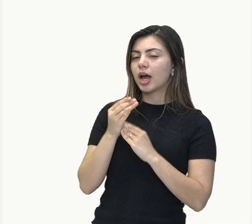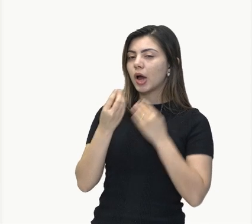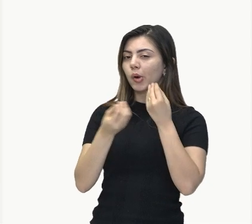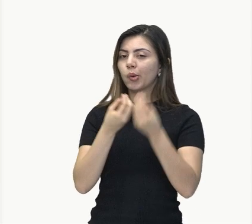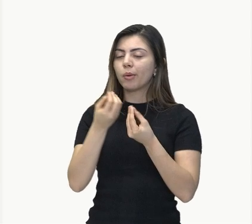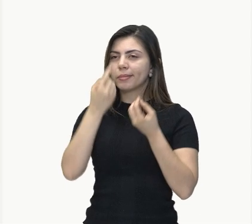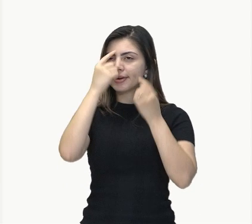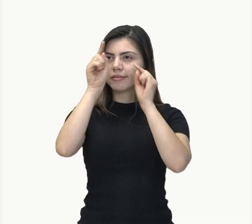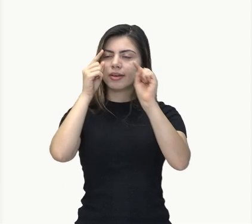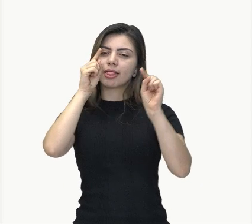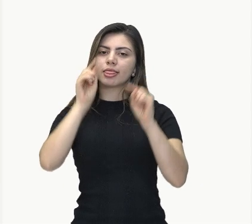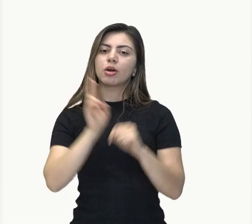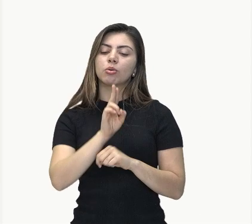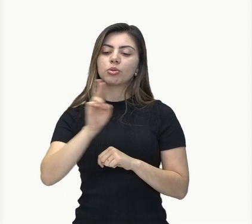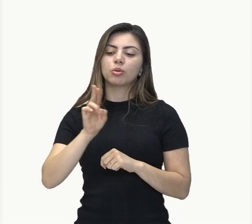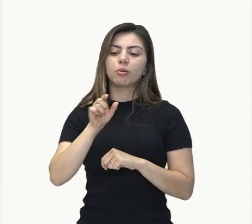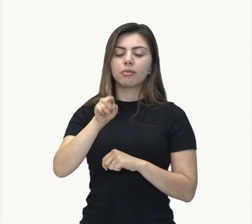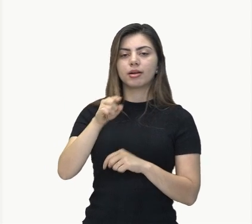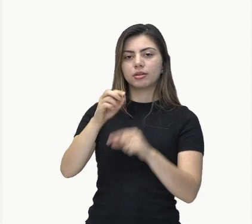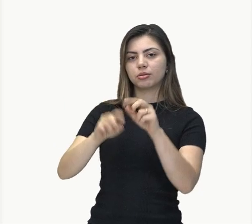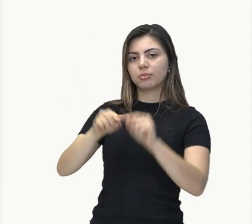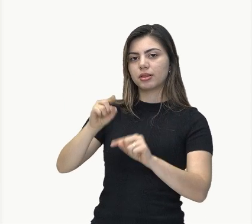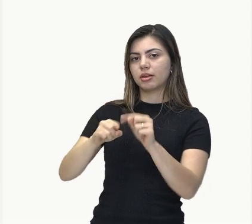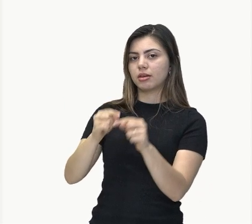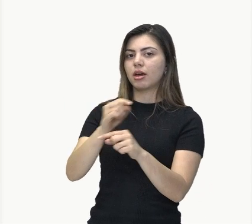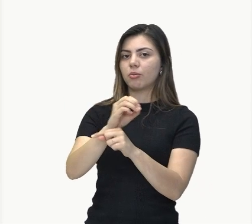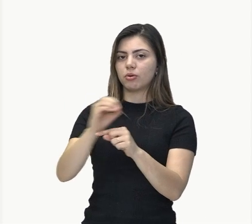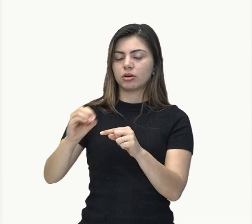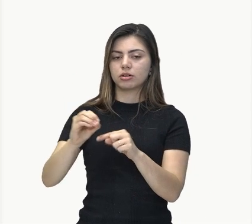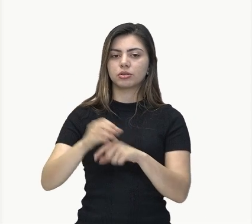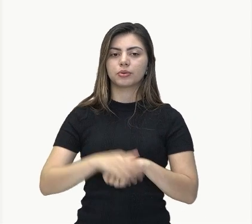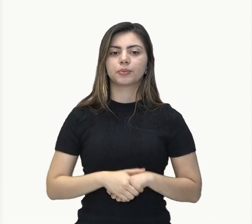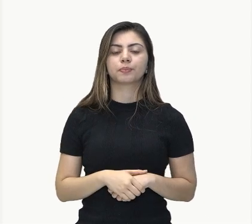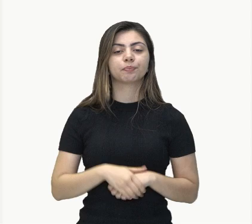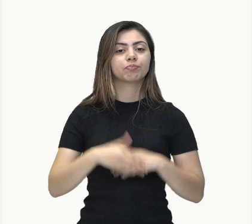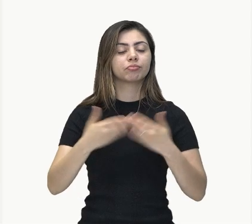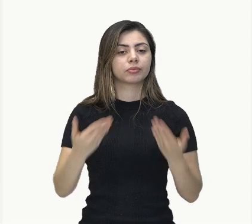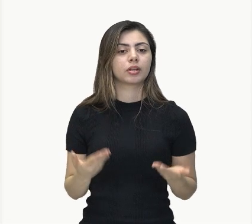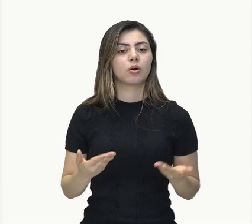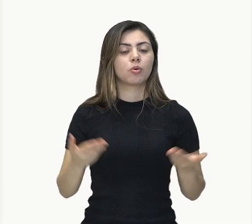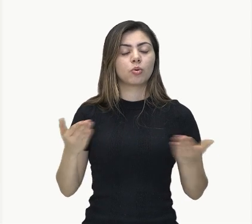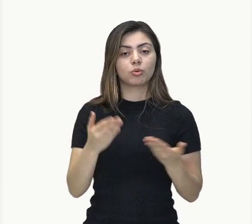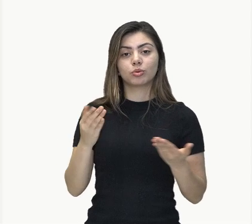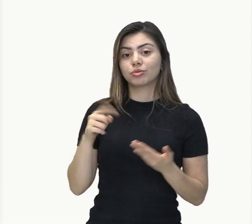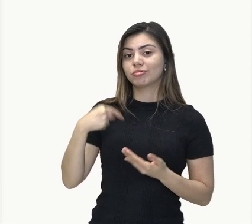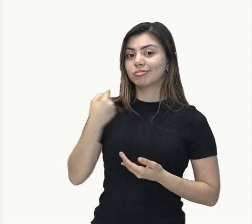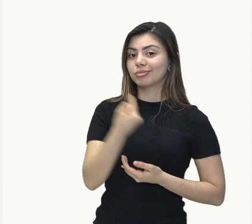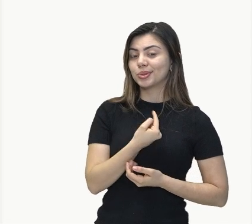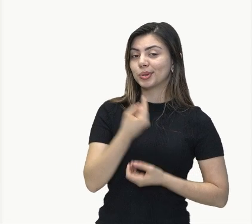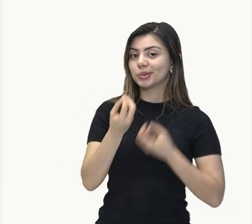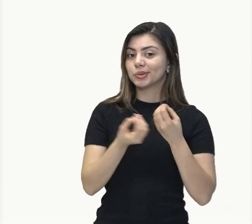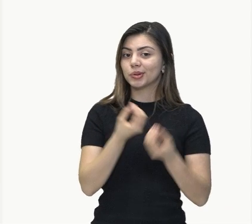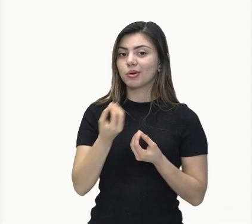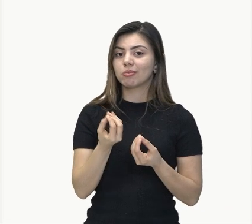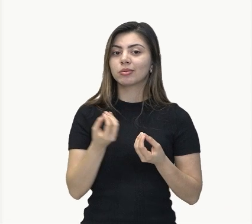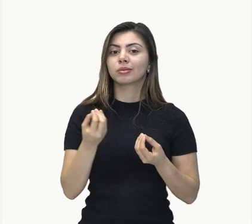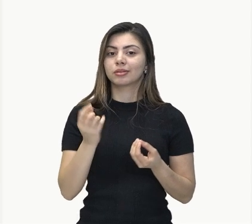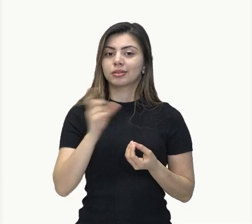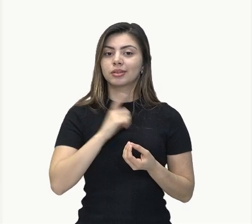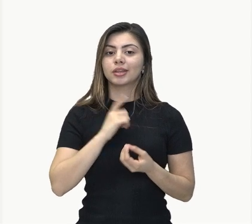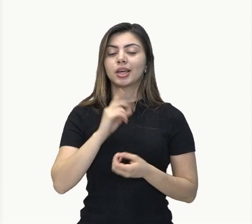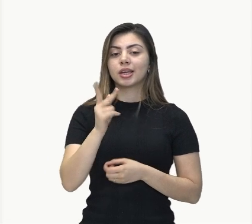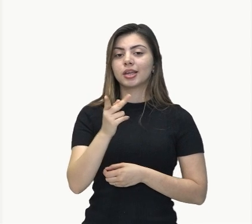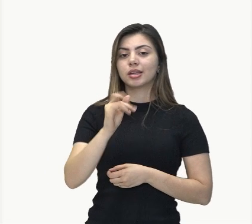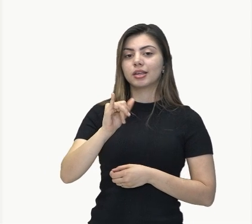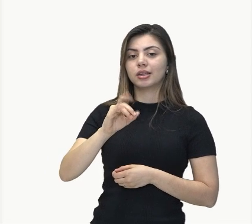ajudar a dar nome aos compostos orgânicos. Hoje, nós vamos nomear os